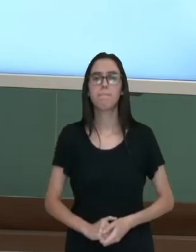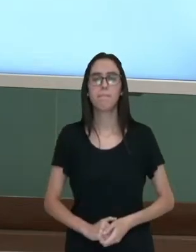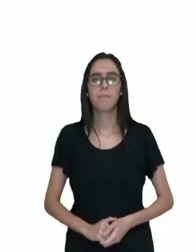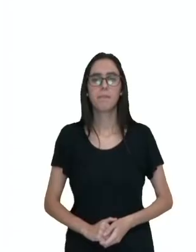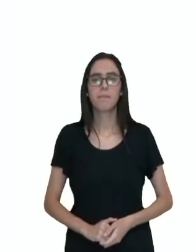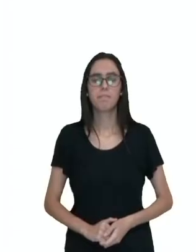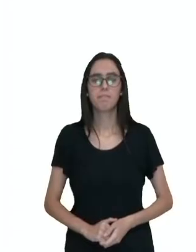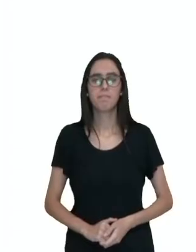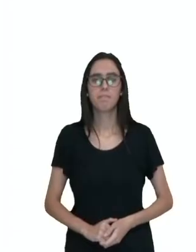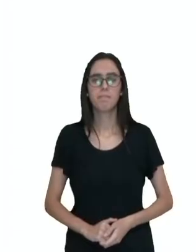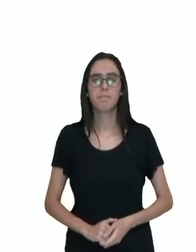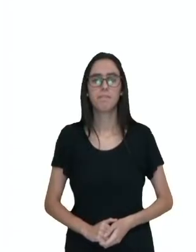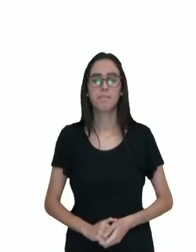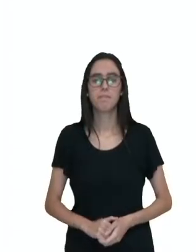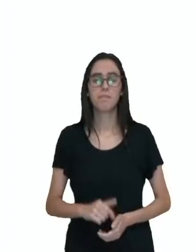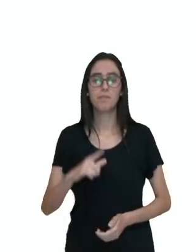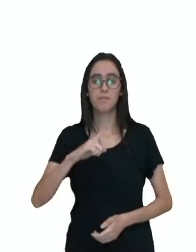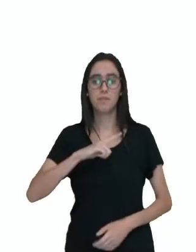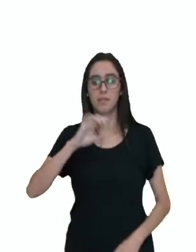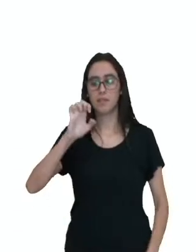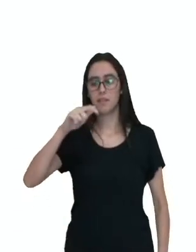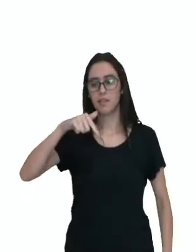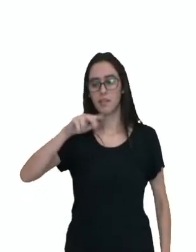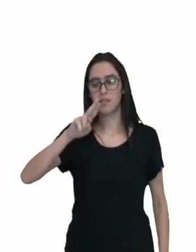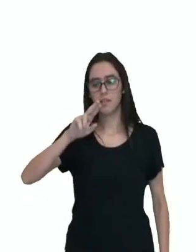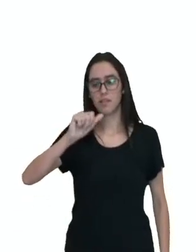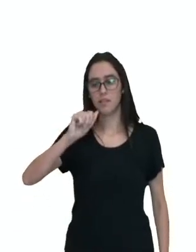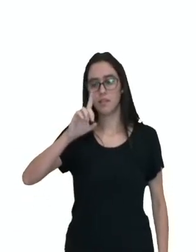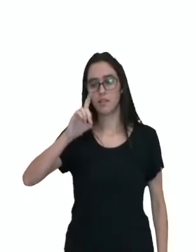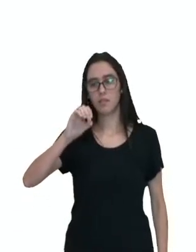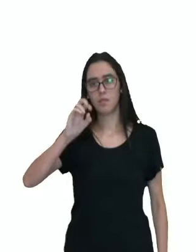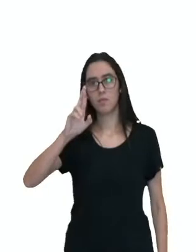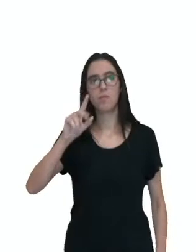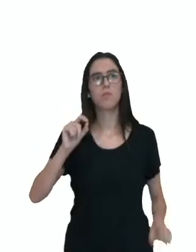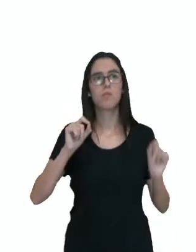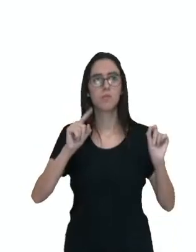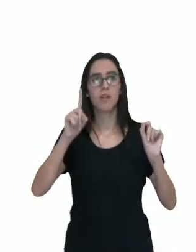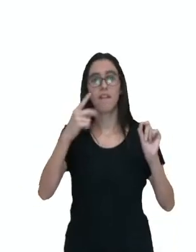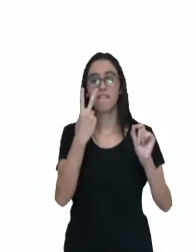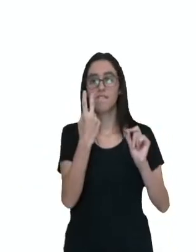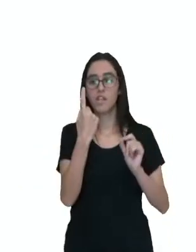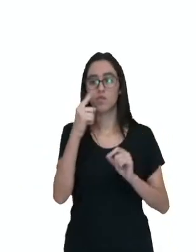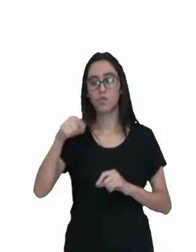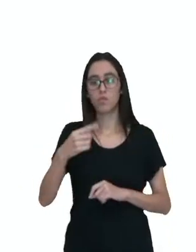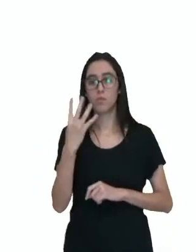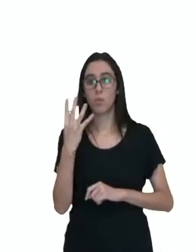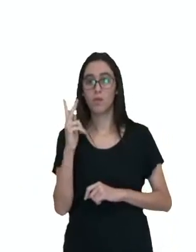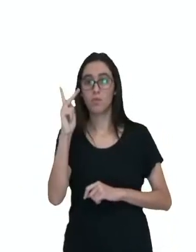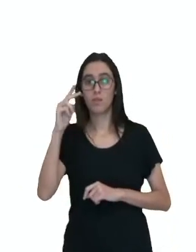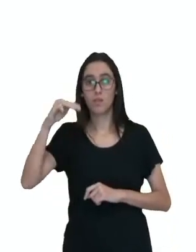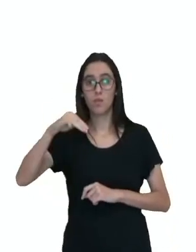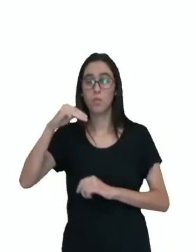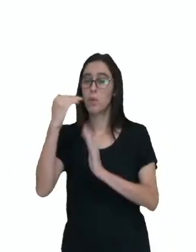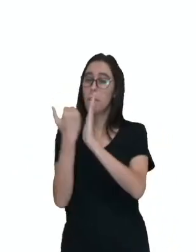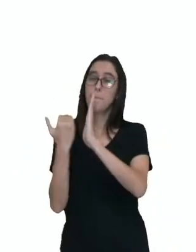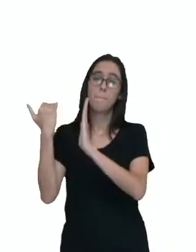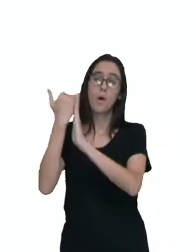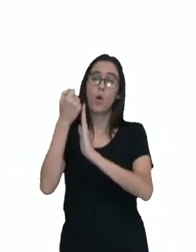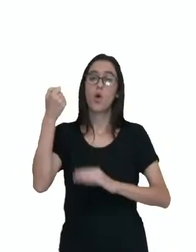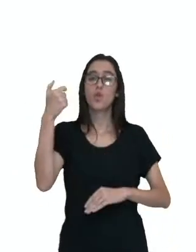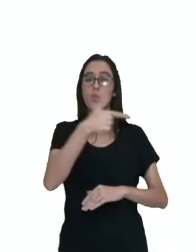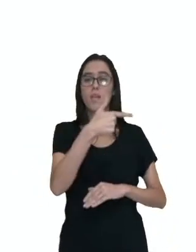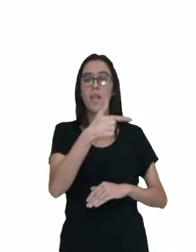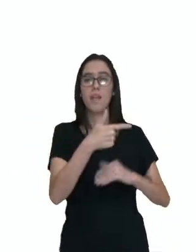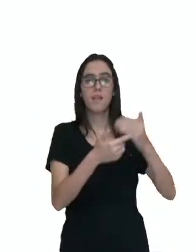raio do Equador é 21,4 quilômetros maior que o raio polar, né, então esse achatamento ele é muito